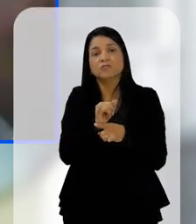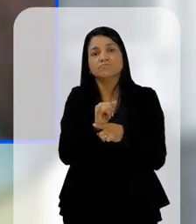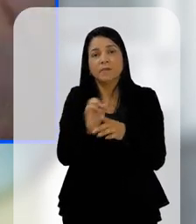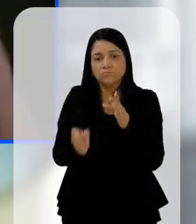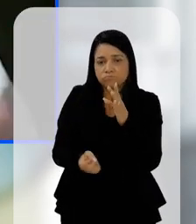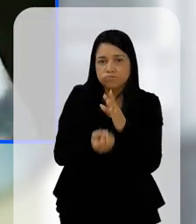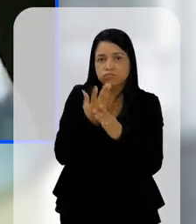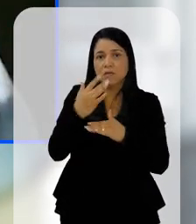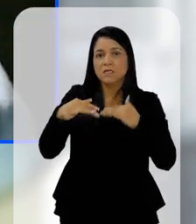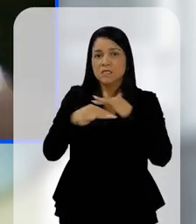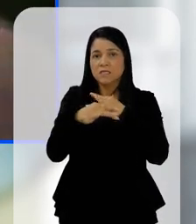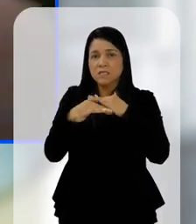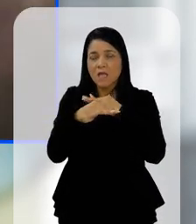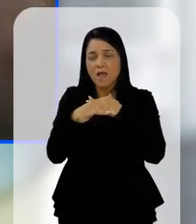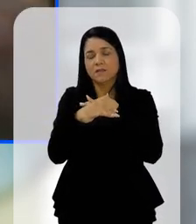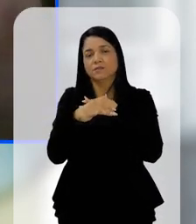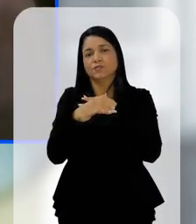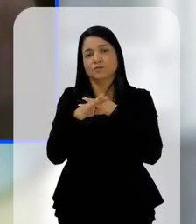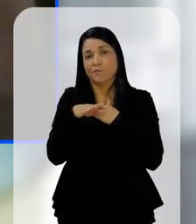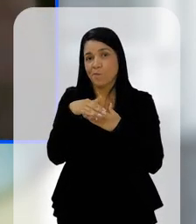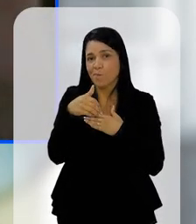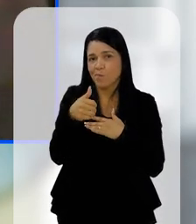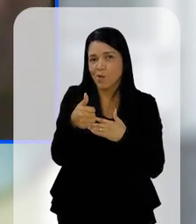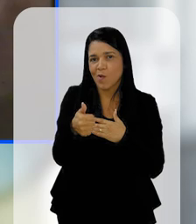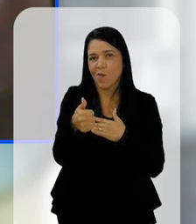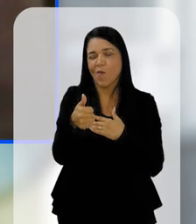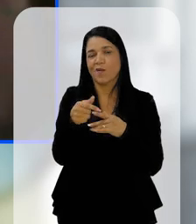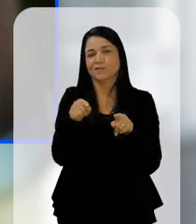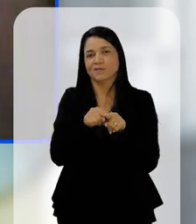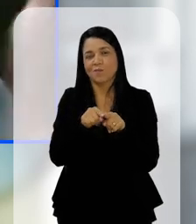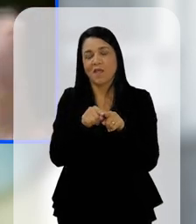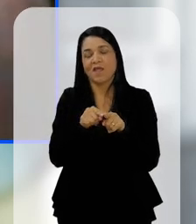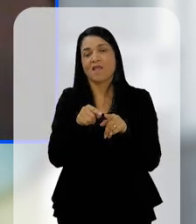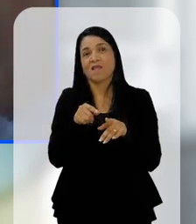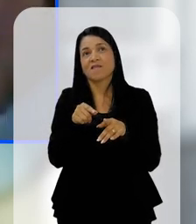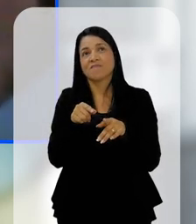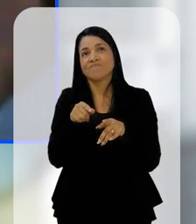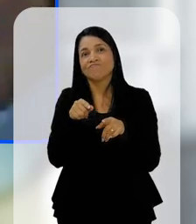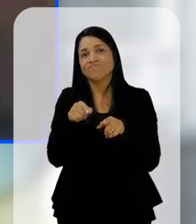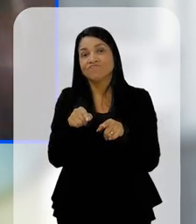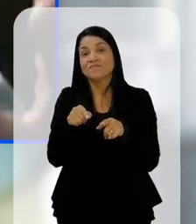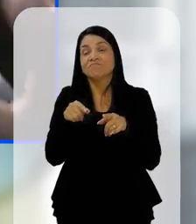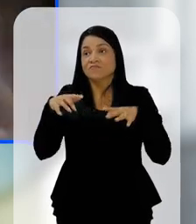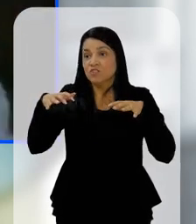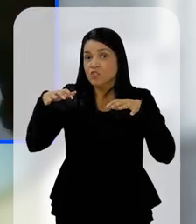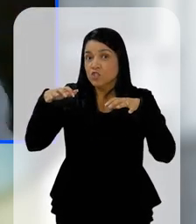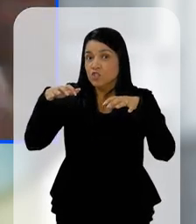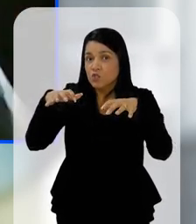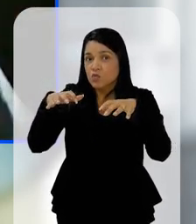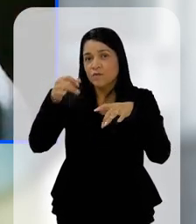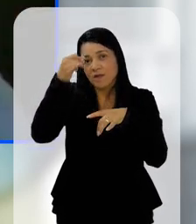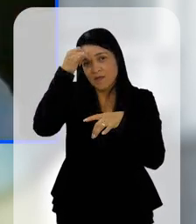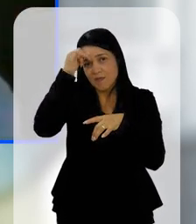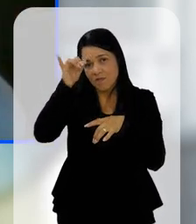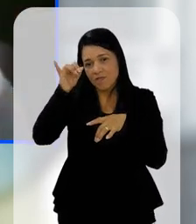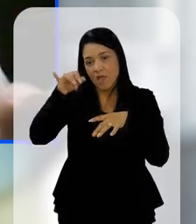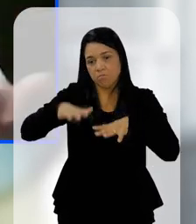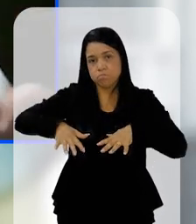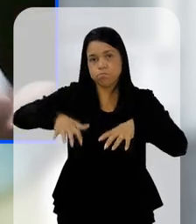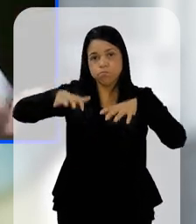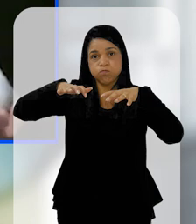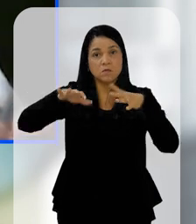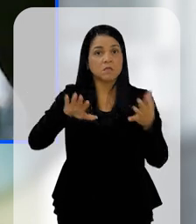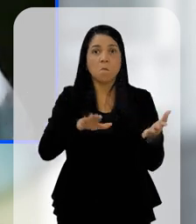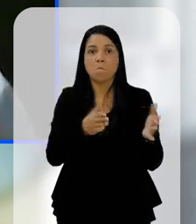cidades mais resilientes, mais dispostas a receber essa chuva sem se inundar,